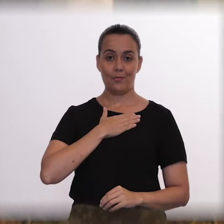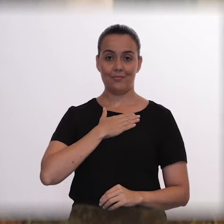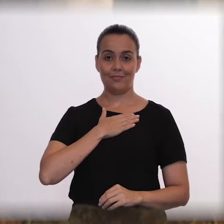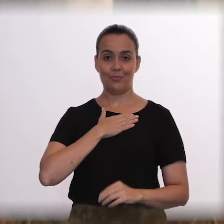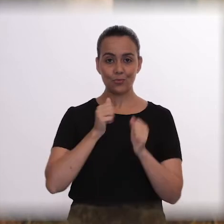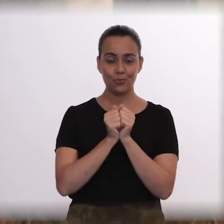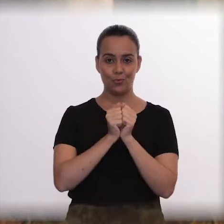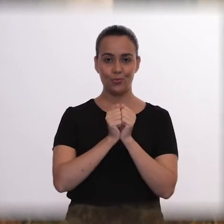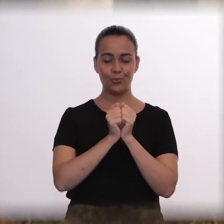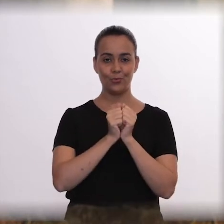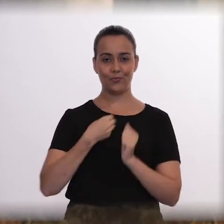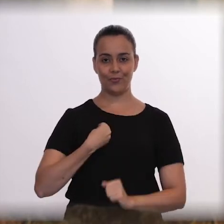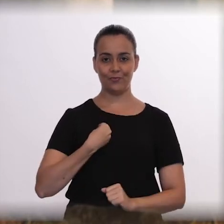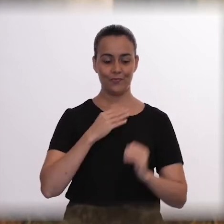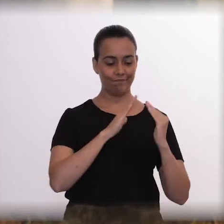Mas